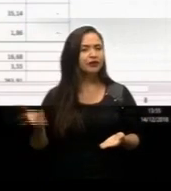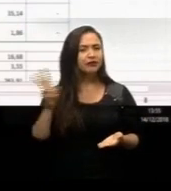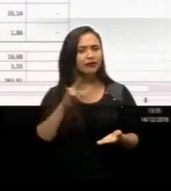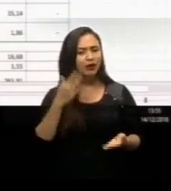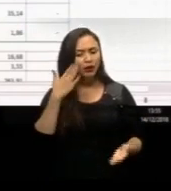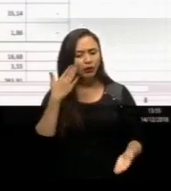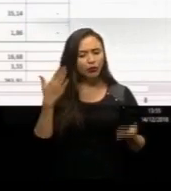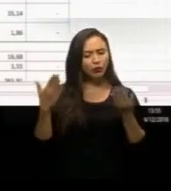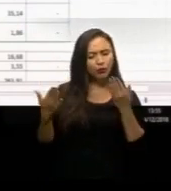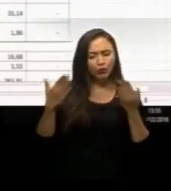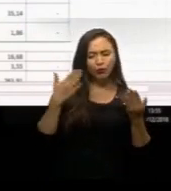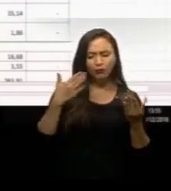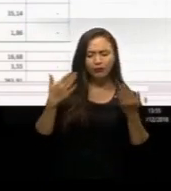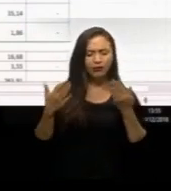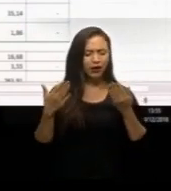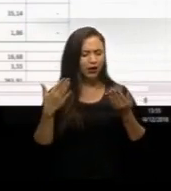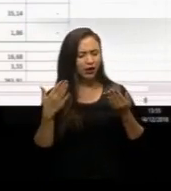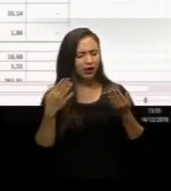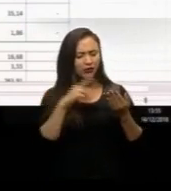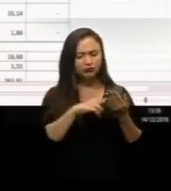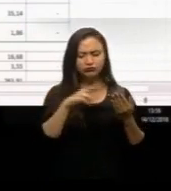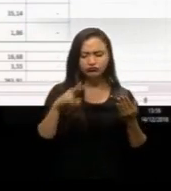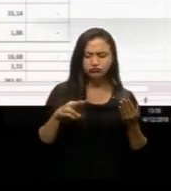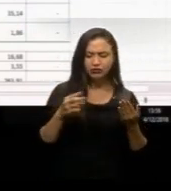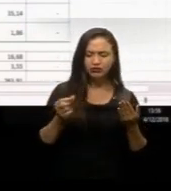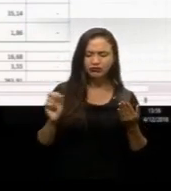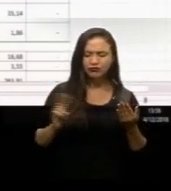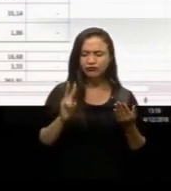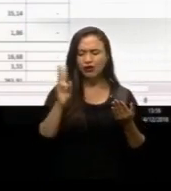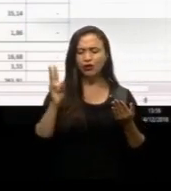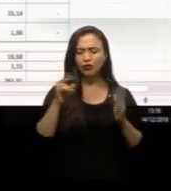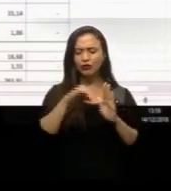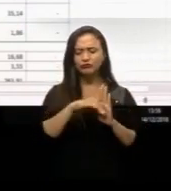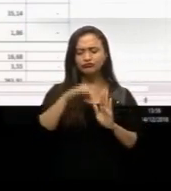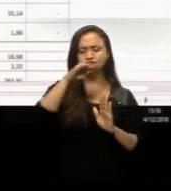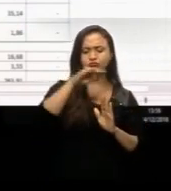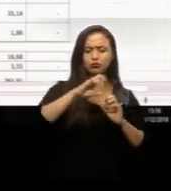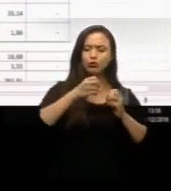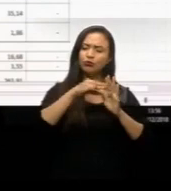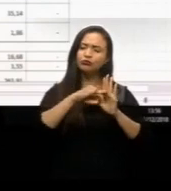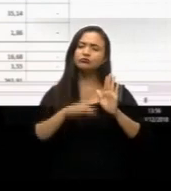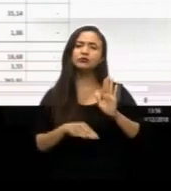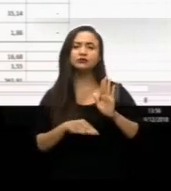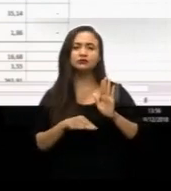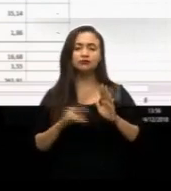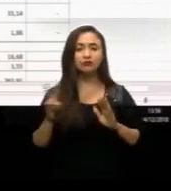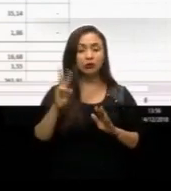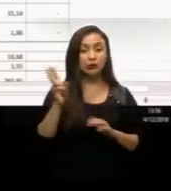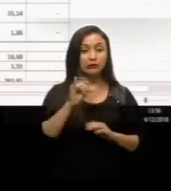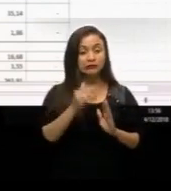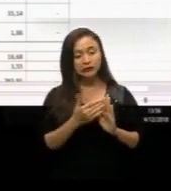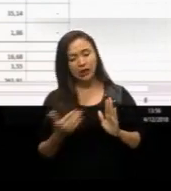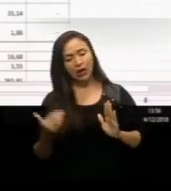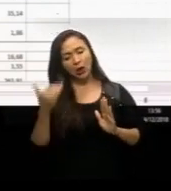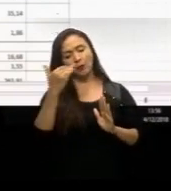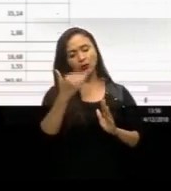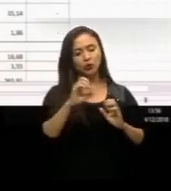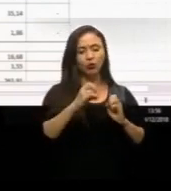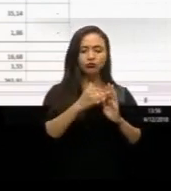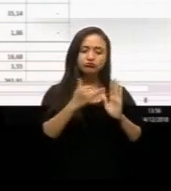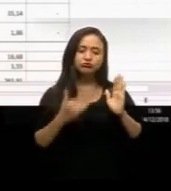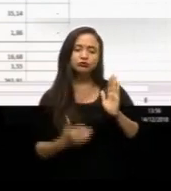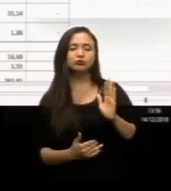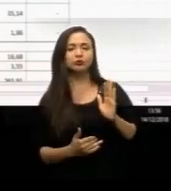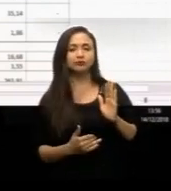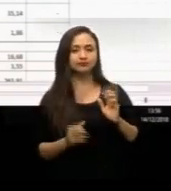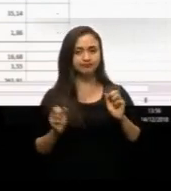comparar quanto que teve de valorização ou desvalorização desses valores, se subiu, se aumentou, ok?